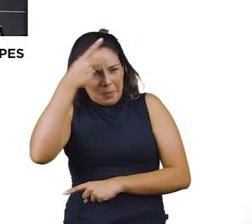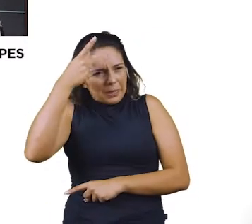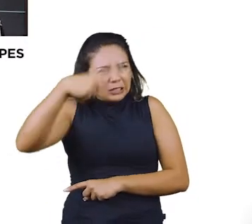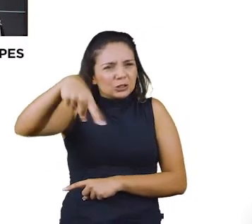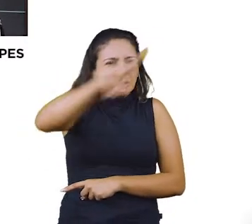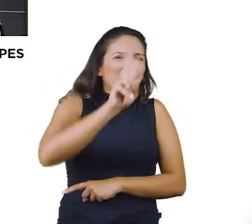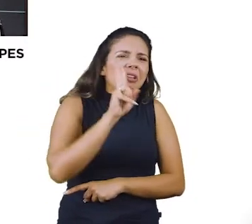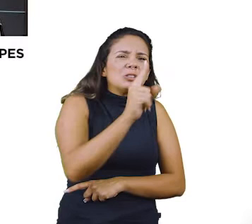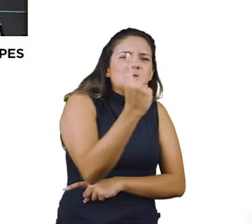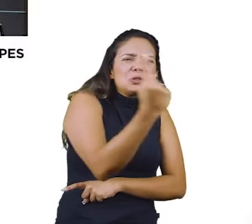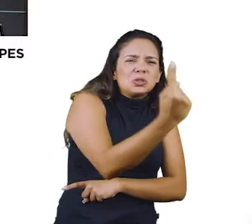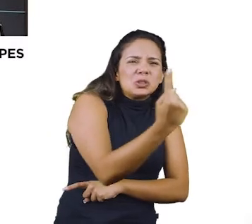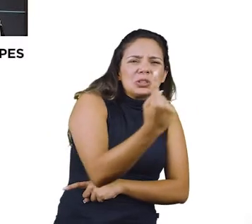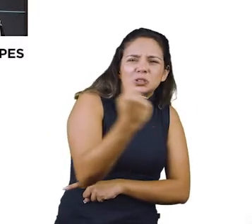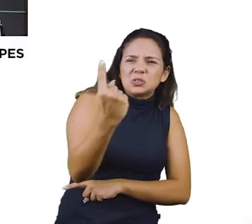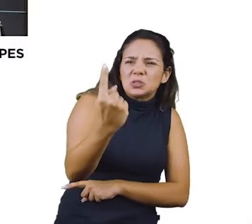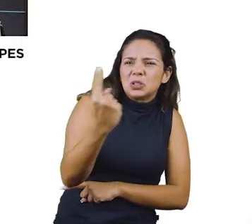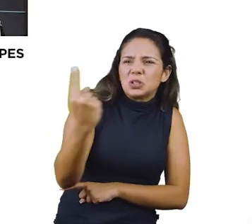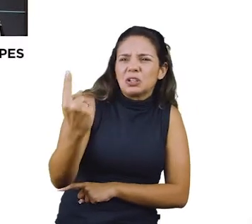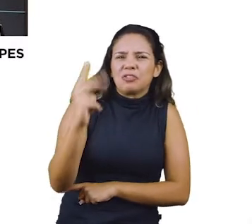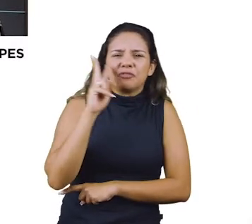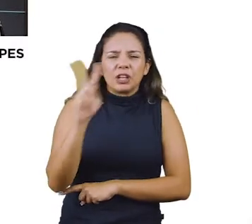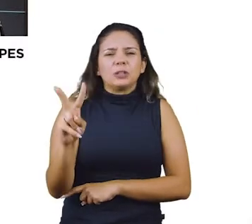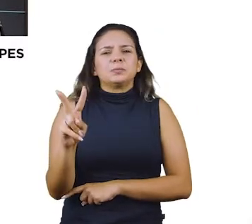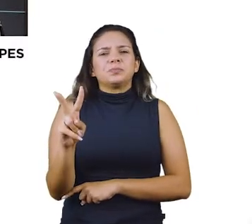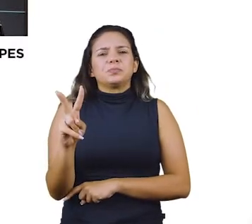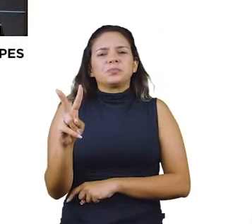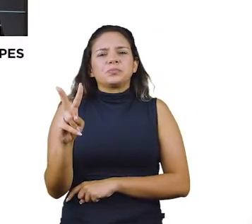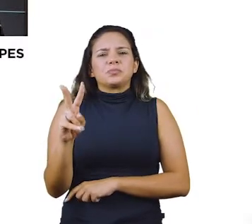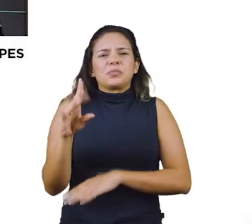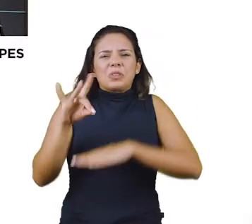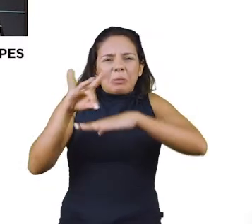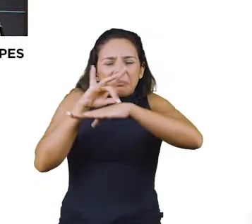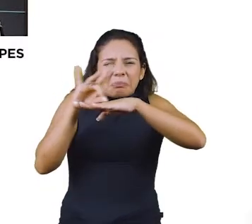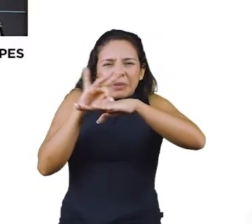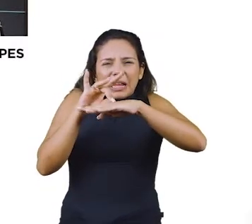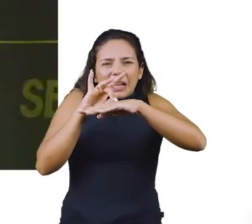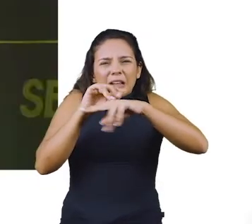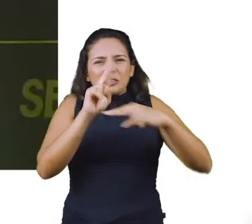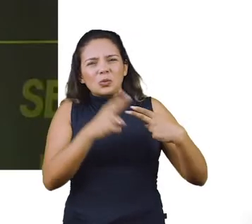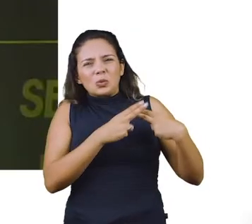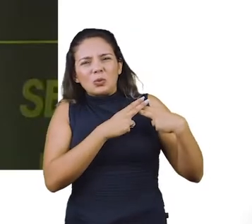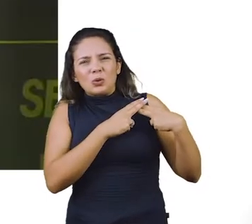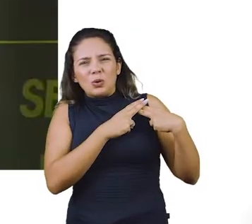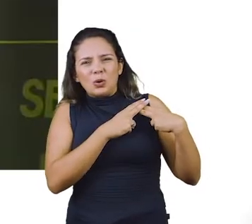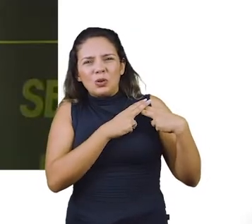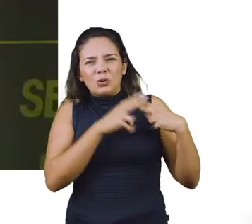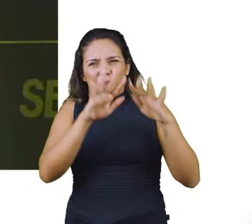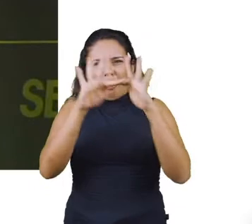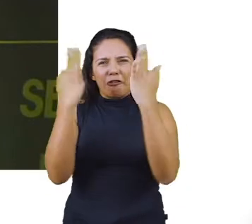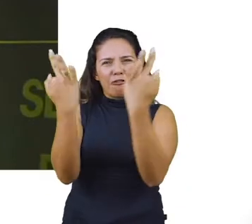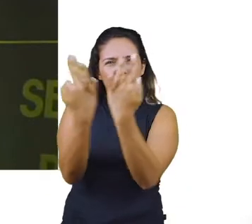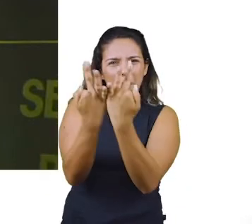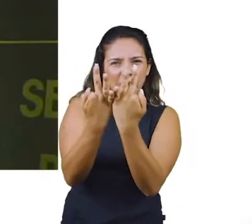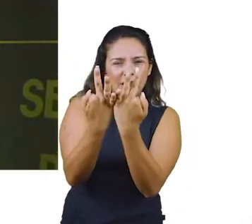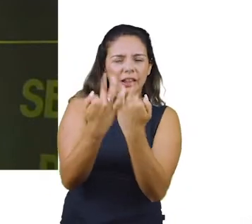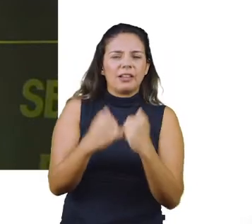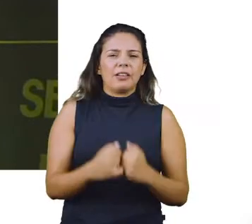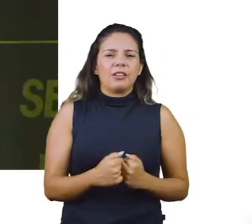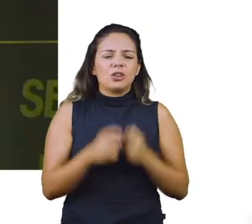pessoas, tenho sentido o luto de milhares de famílias brasileiras, tenho chorado